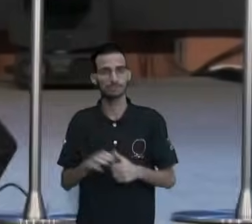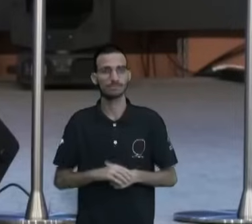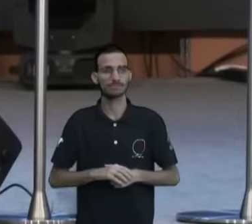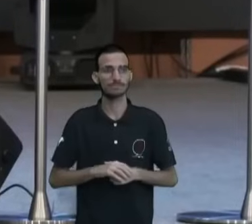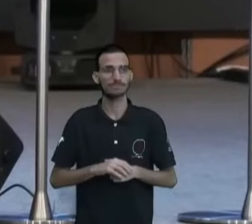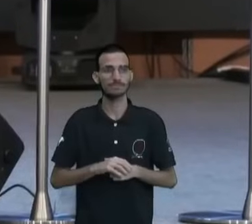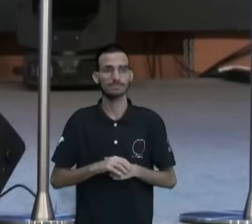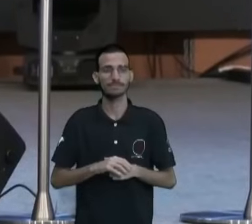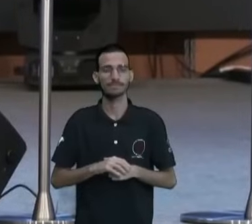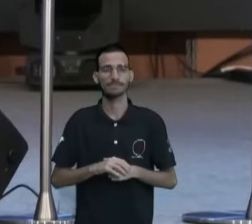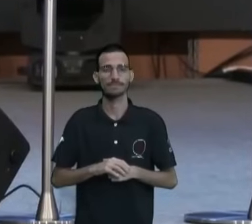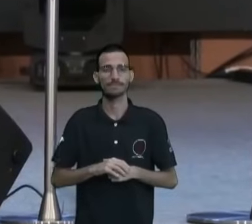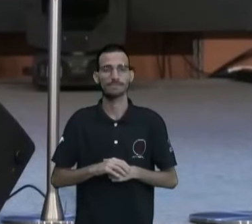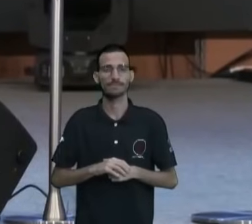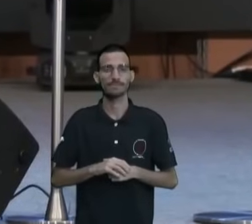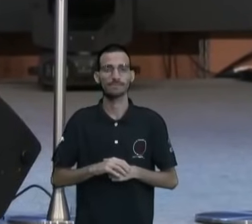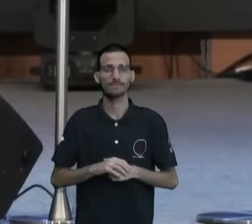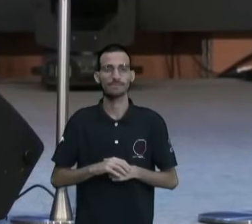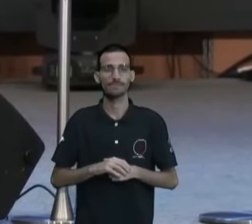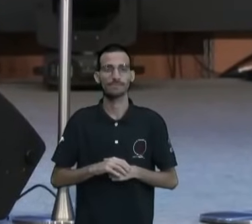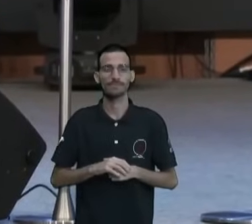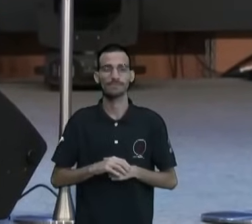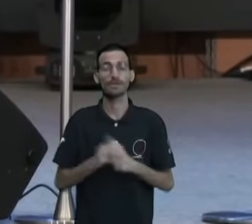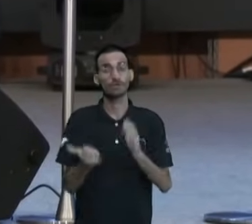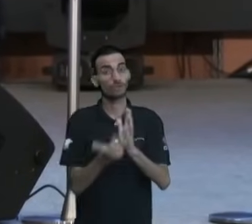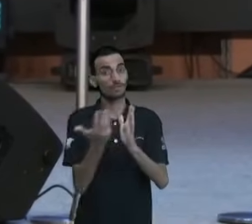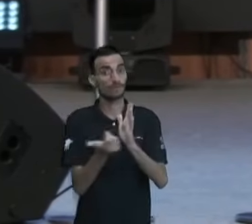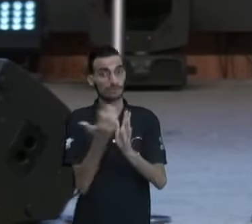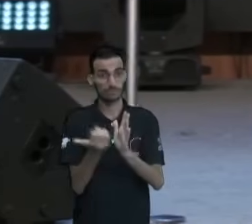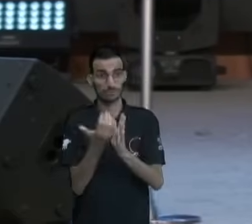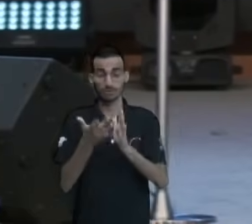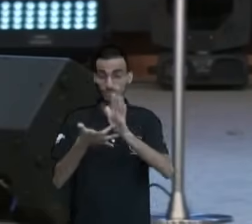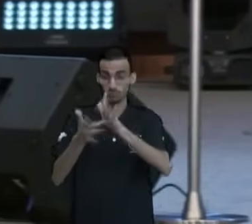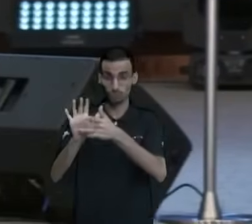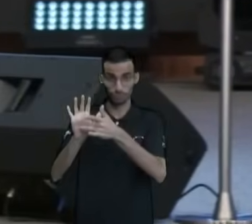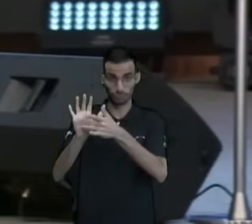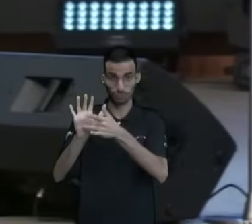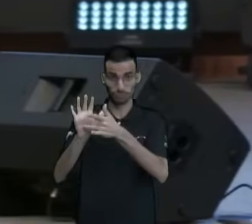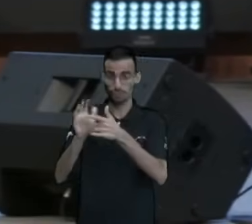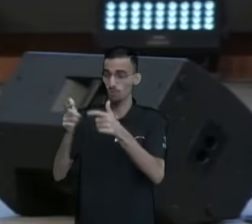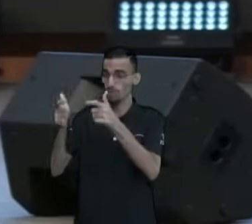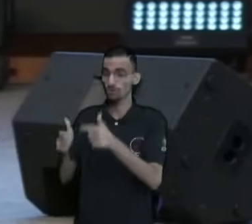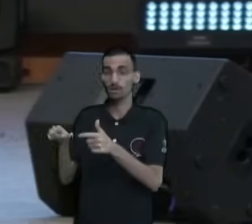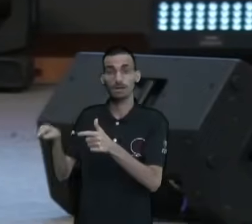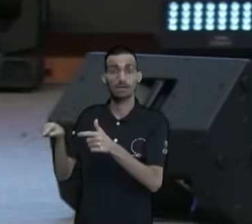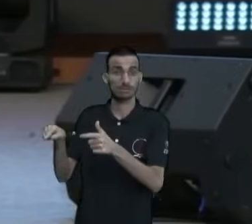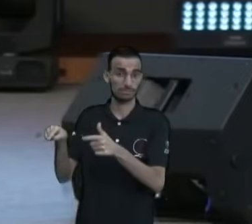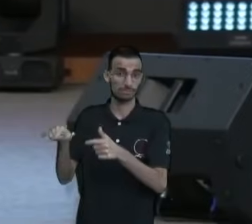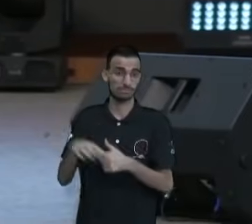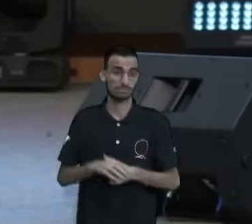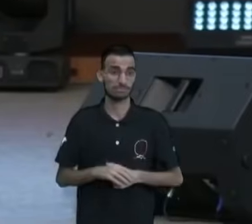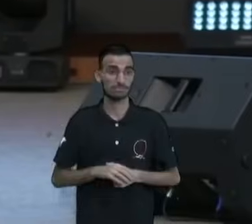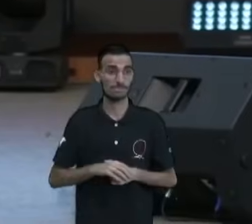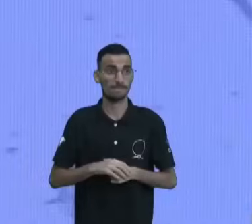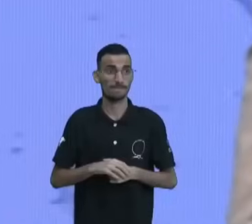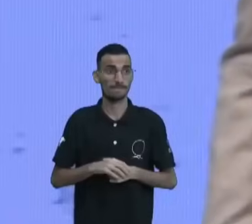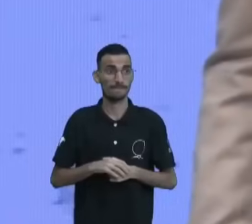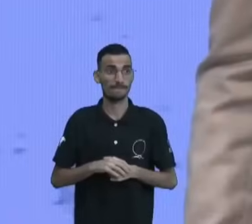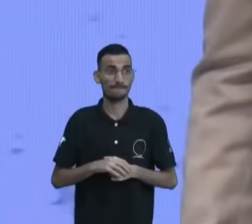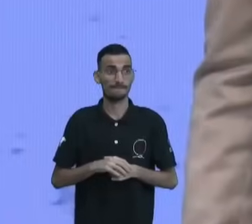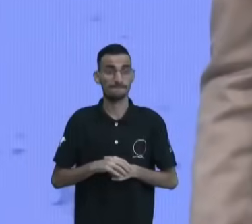onde vieram da lua de Marte desceram de